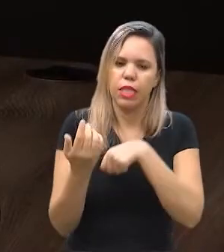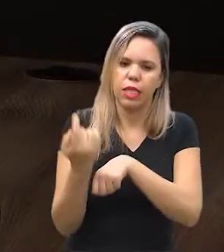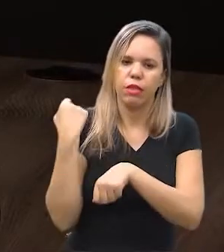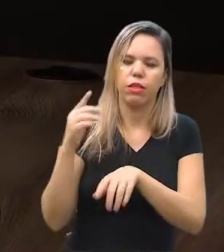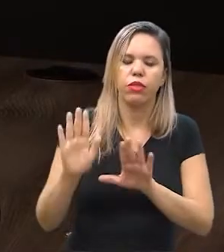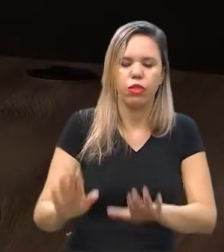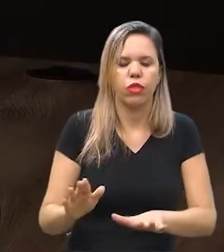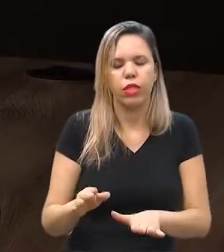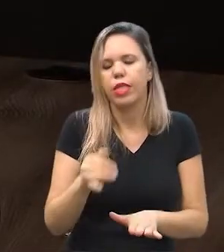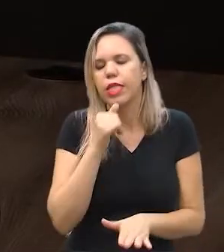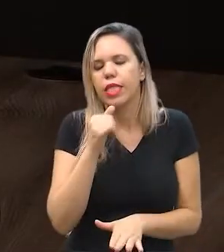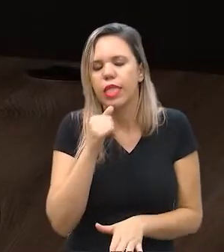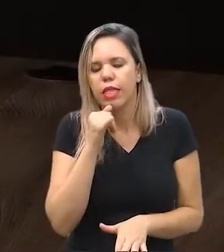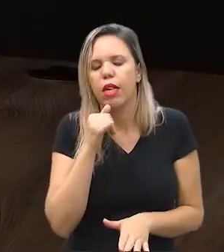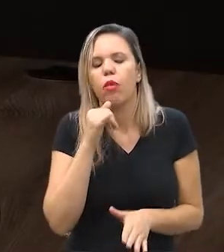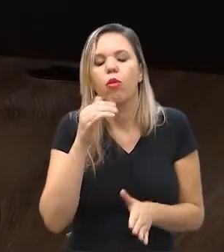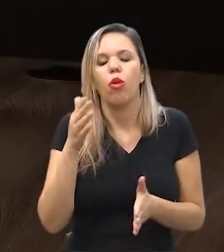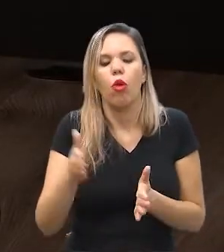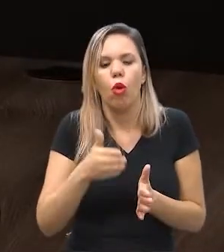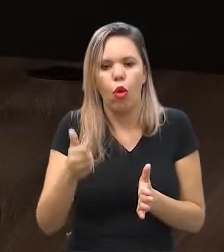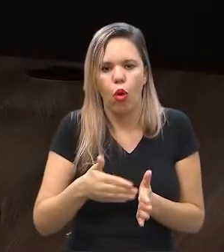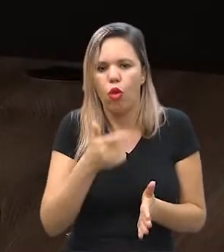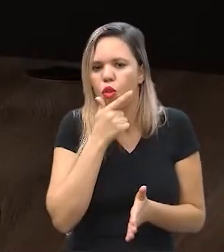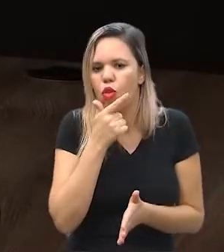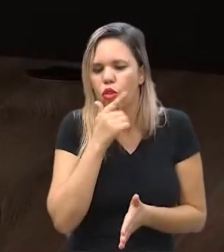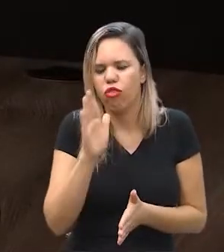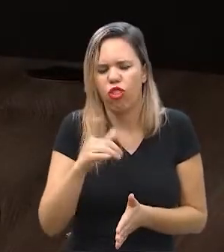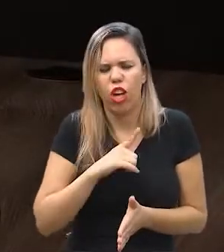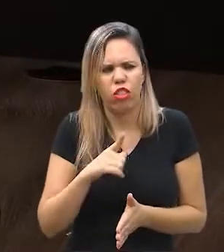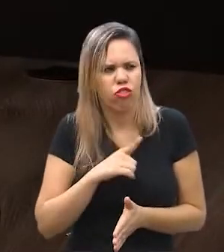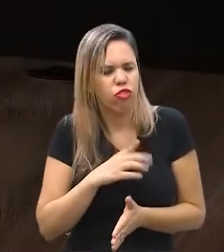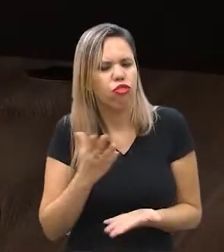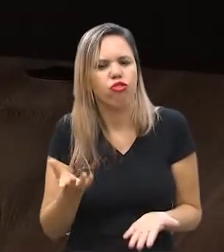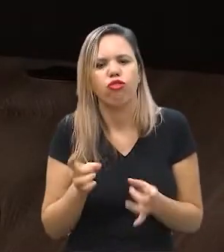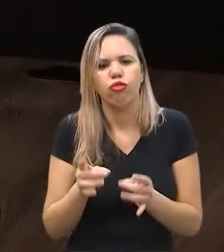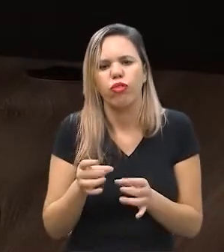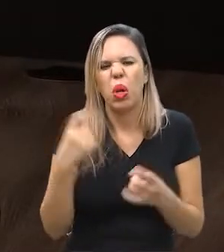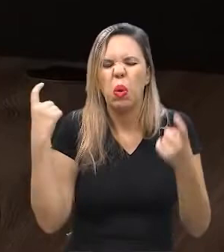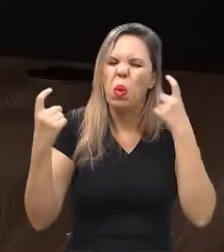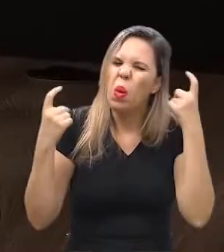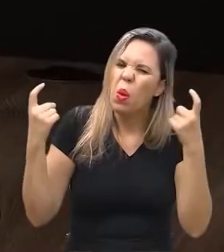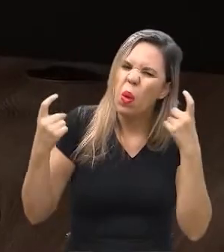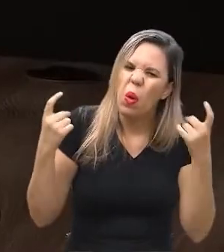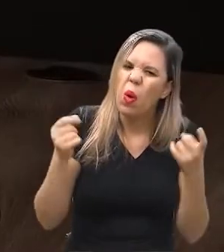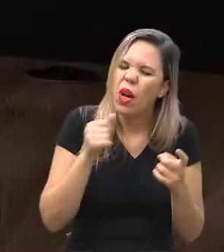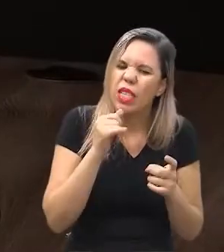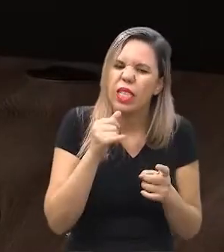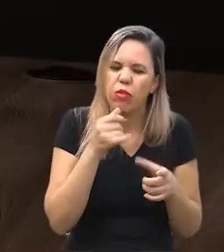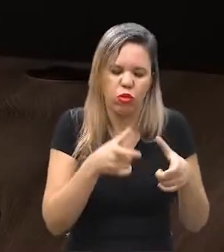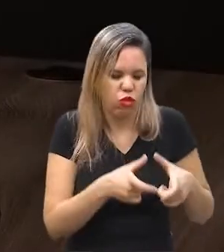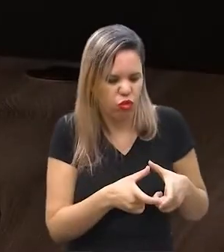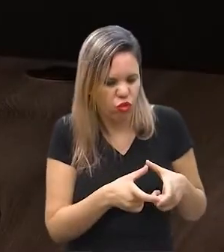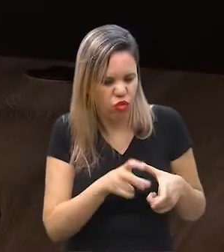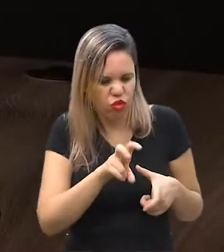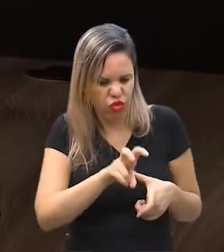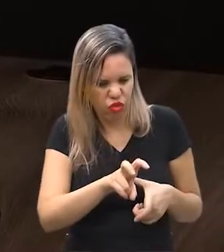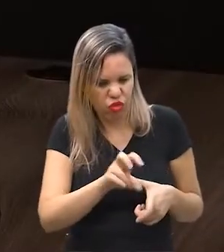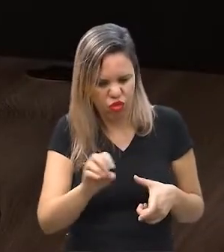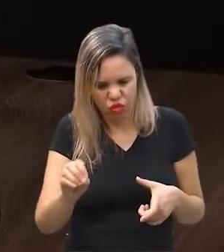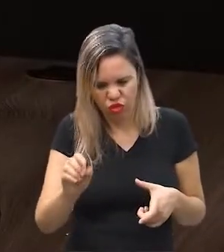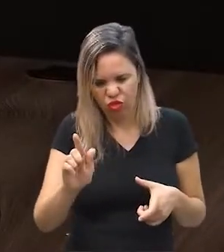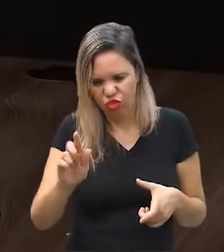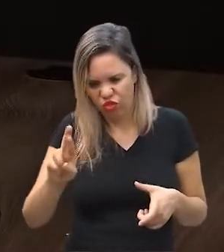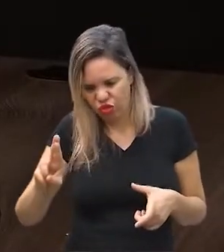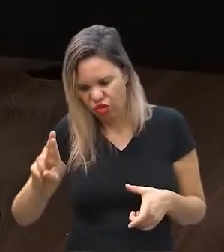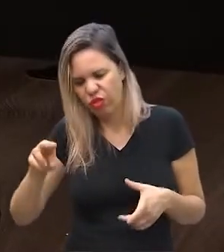os produtores de queijo, eles já tinham um know-how, mas, por exemplo, eles não se preocupavam muito, por exemplo, um queijo saía com 500